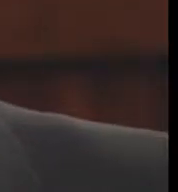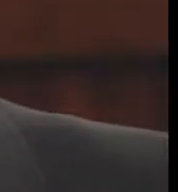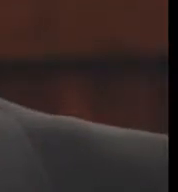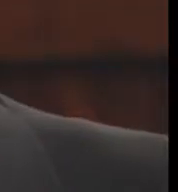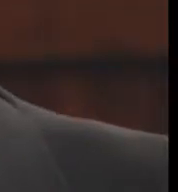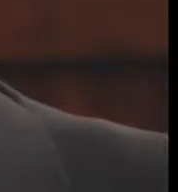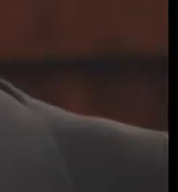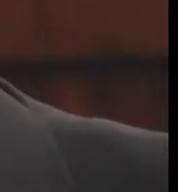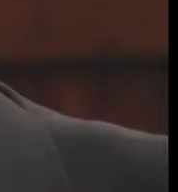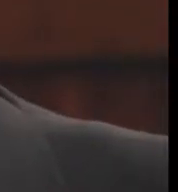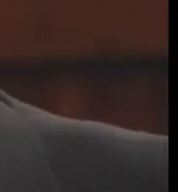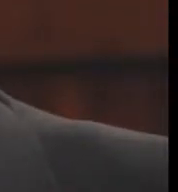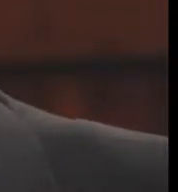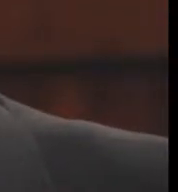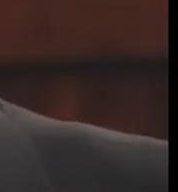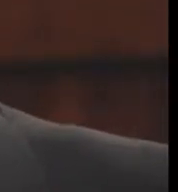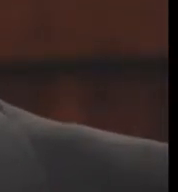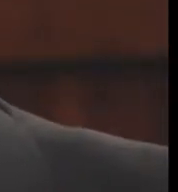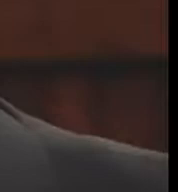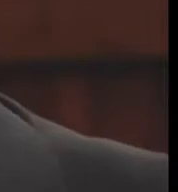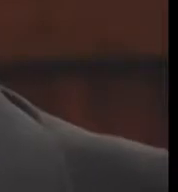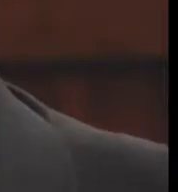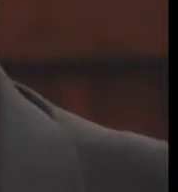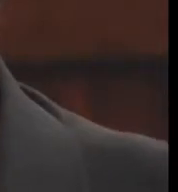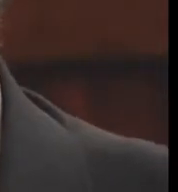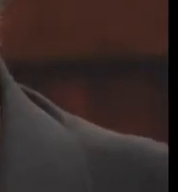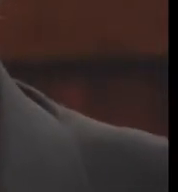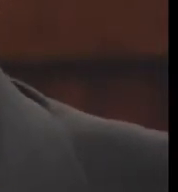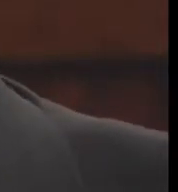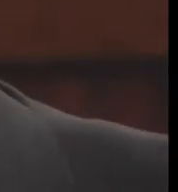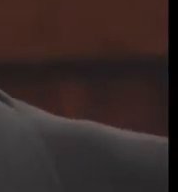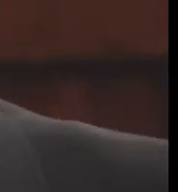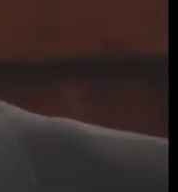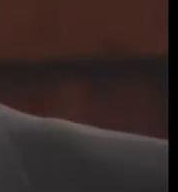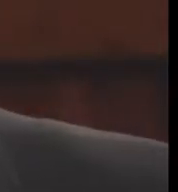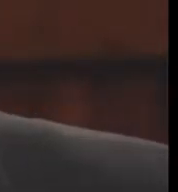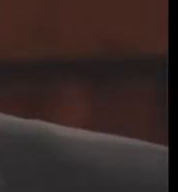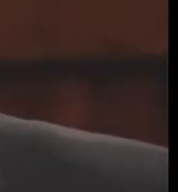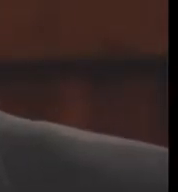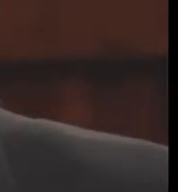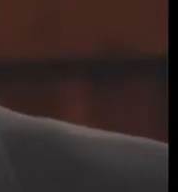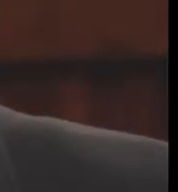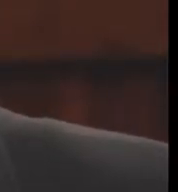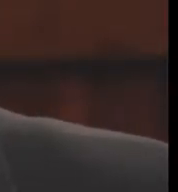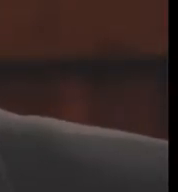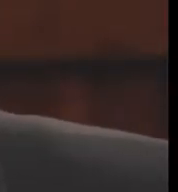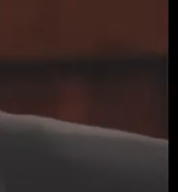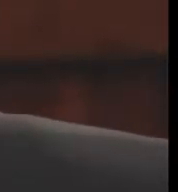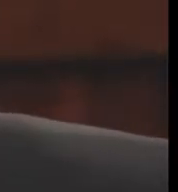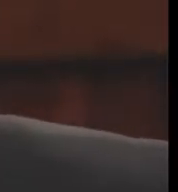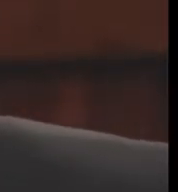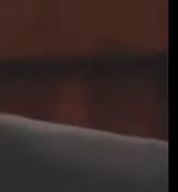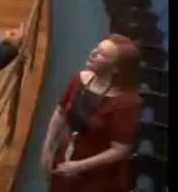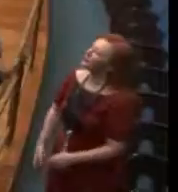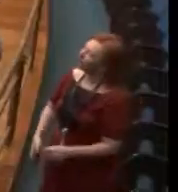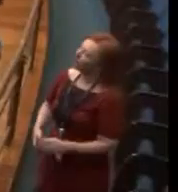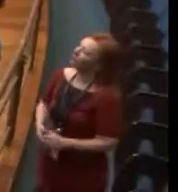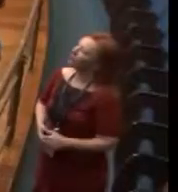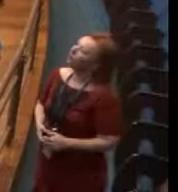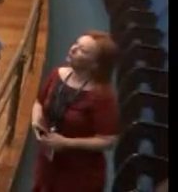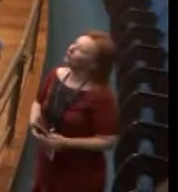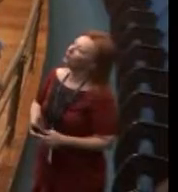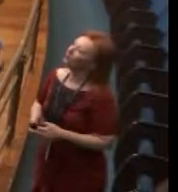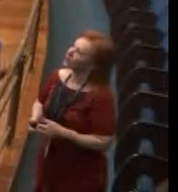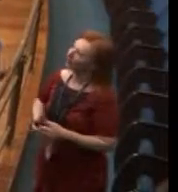O líder de governo, o vereador Marcos Bernardelli, afirmou em entrevista ao intervalo regimental da reunião ordinária de número 52